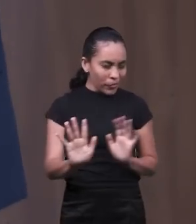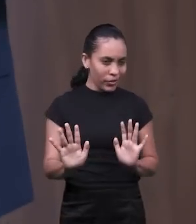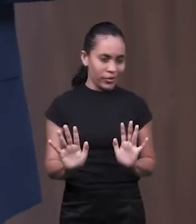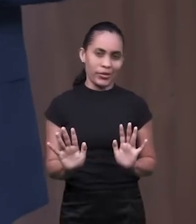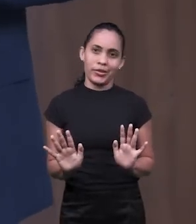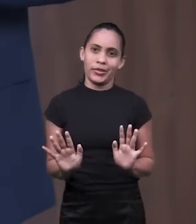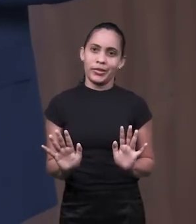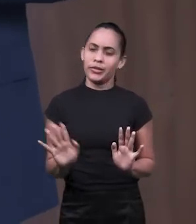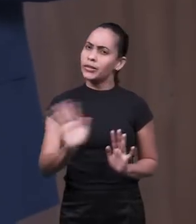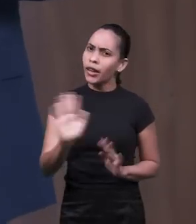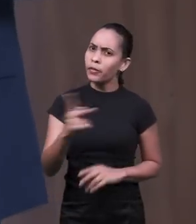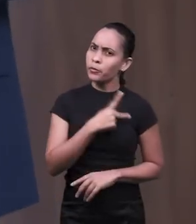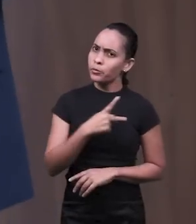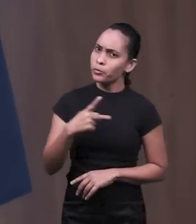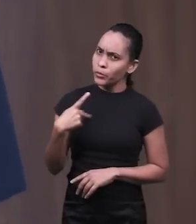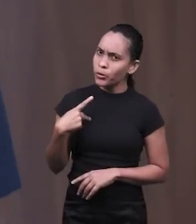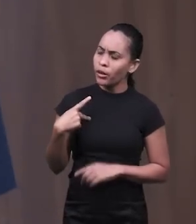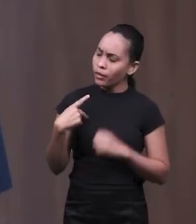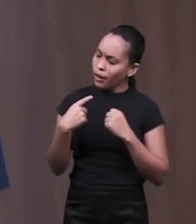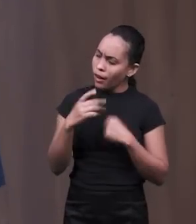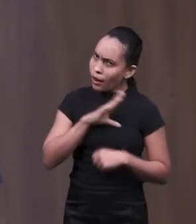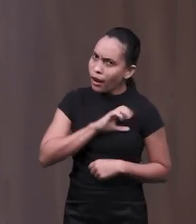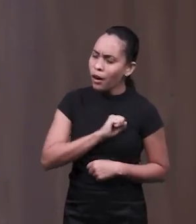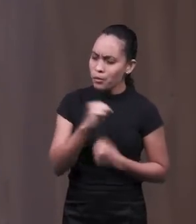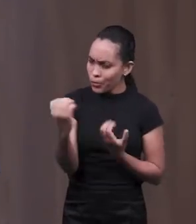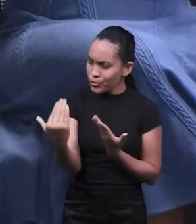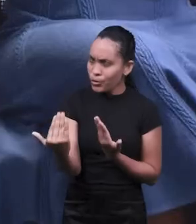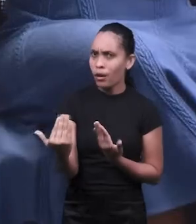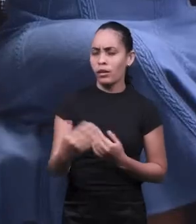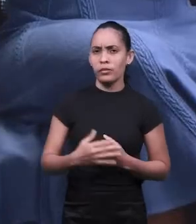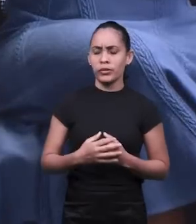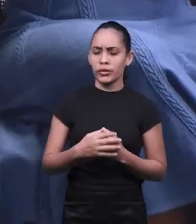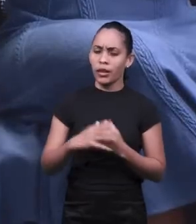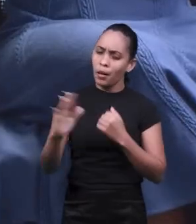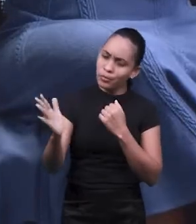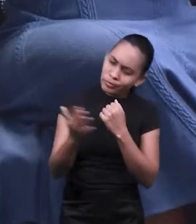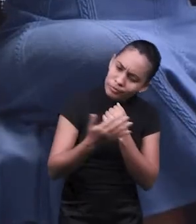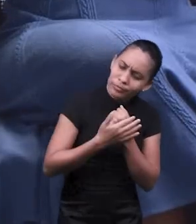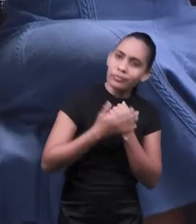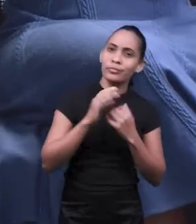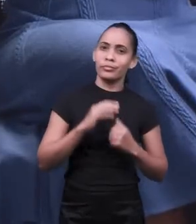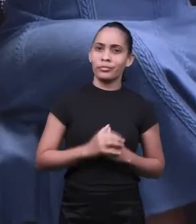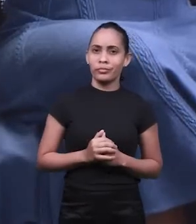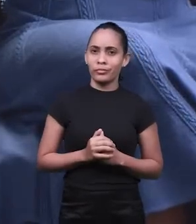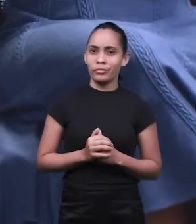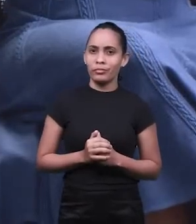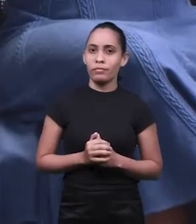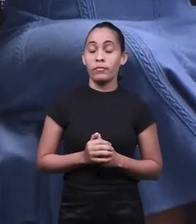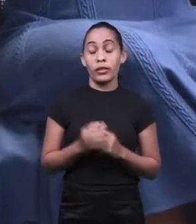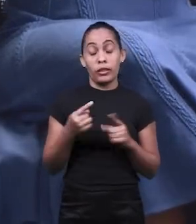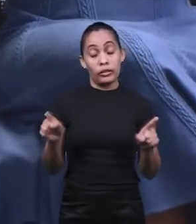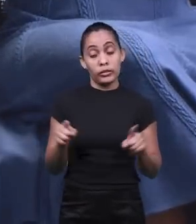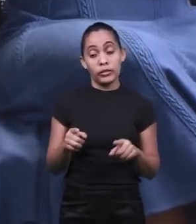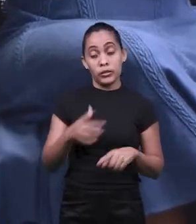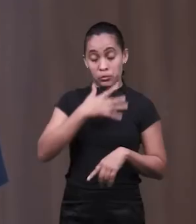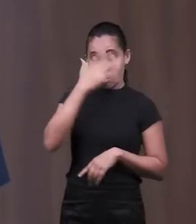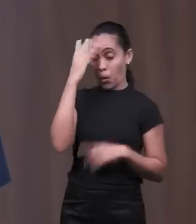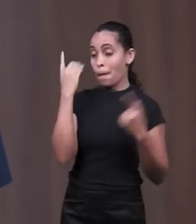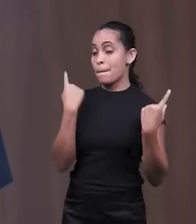amam os jovens, os pastores abraçam os jovens. Então, nessa fase do questionamento é quando a fé do jovem ela vai ser